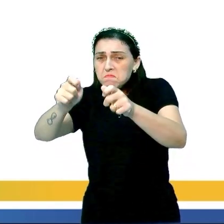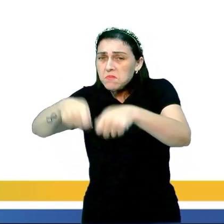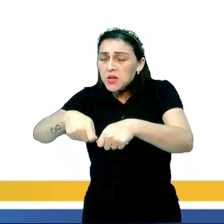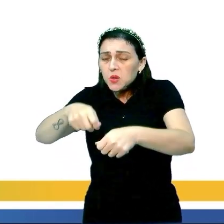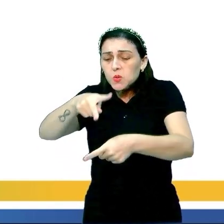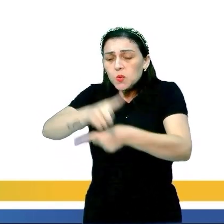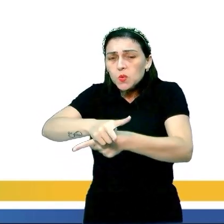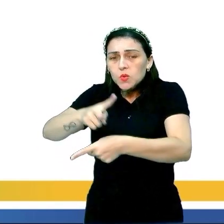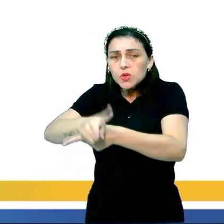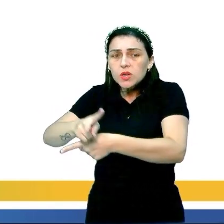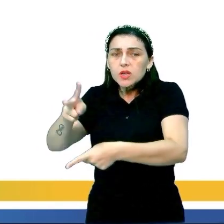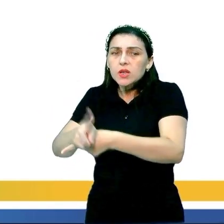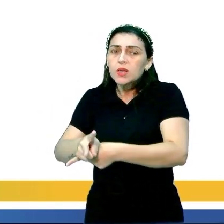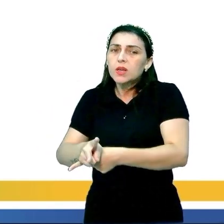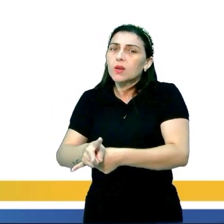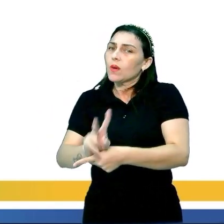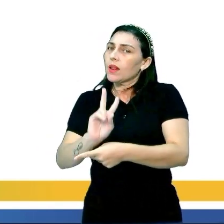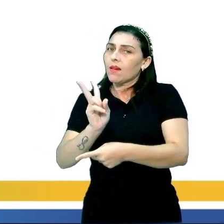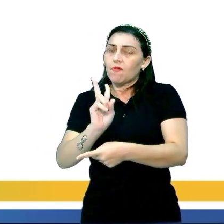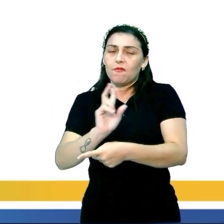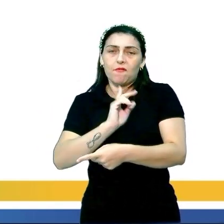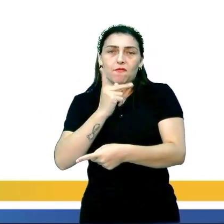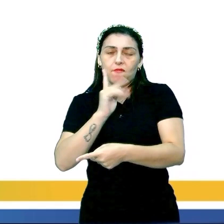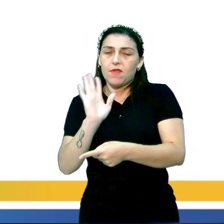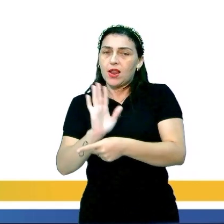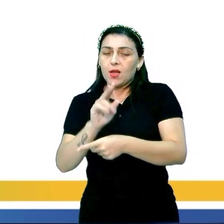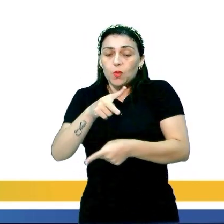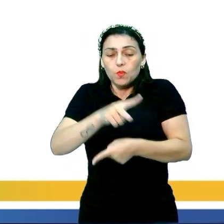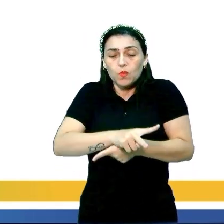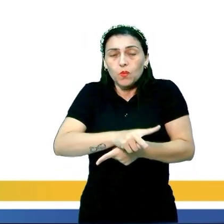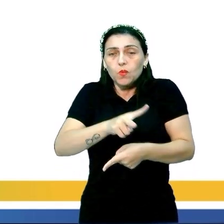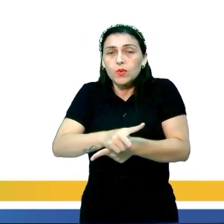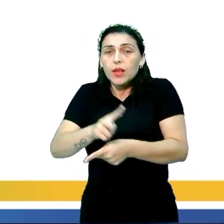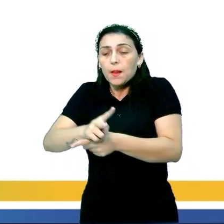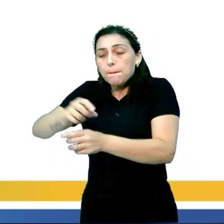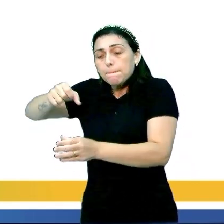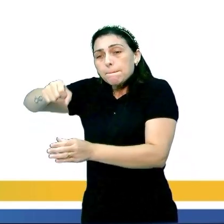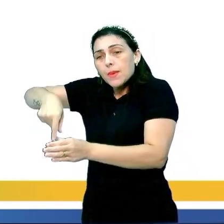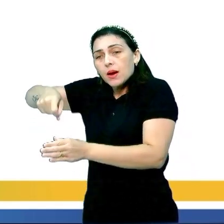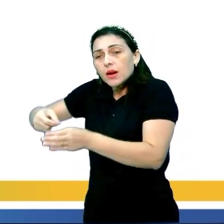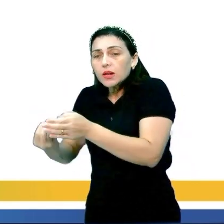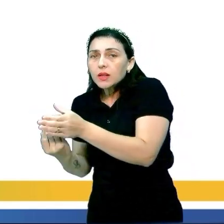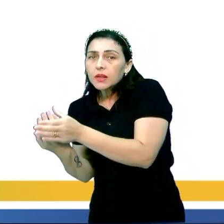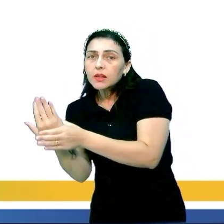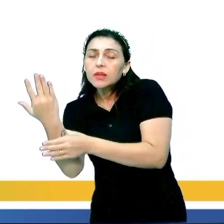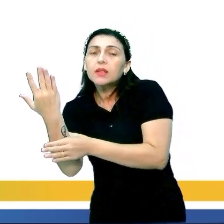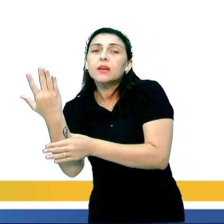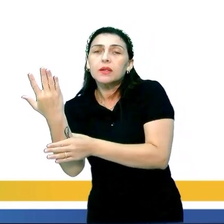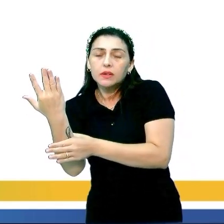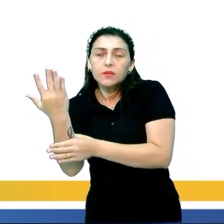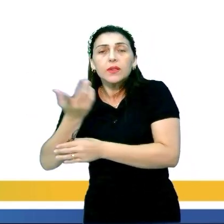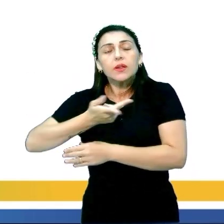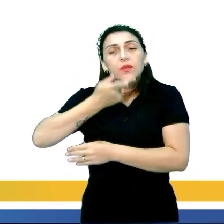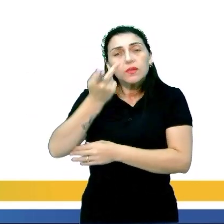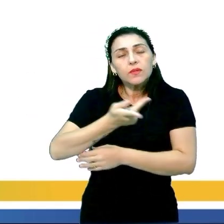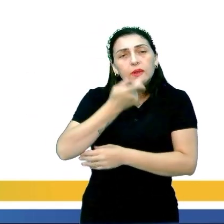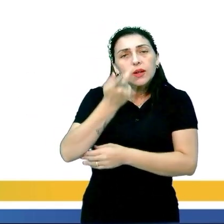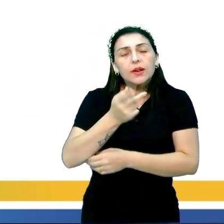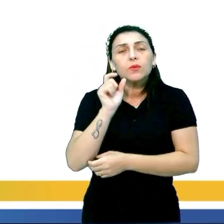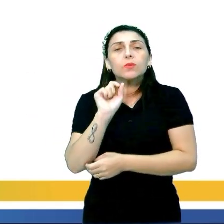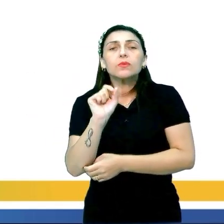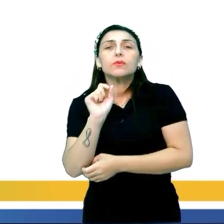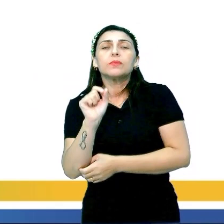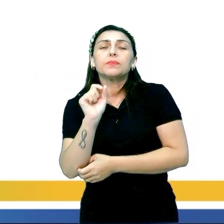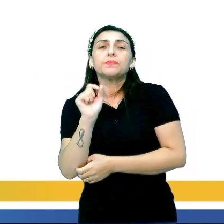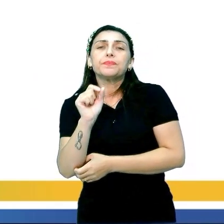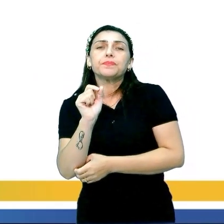cultivo da terra, ele não fala em cultivar a terra, né? Ele fala de plantação, né? E ele fala da